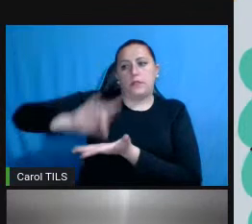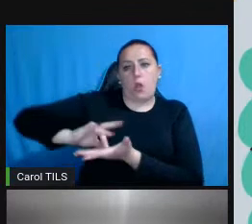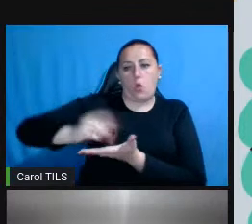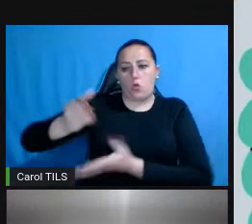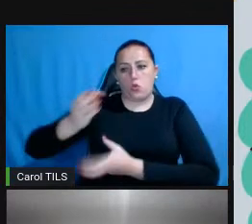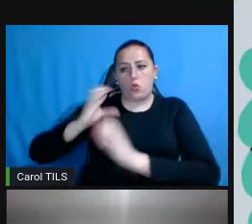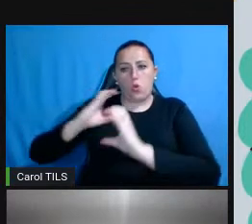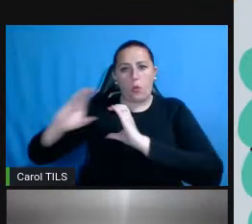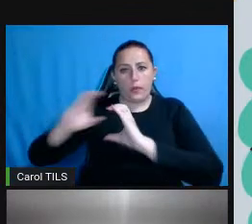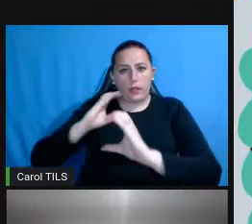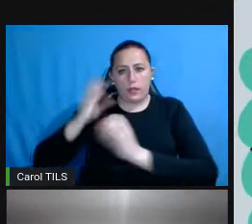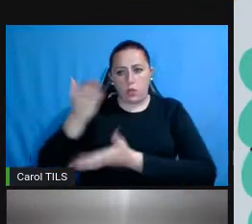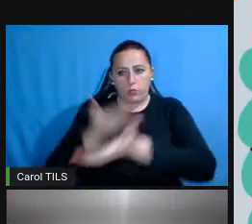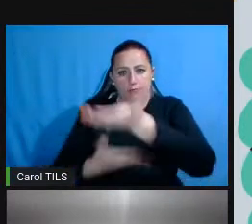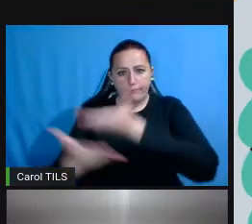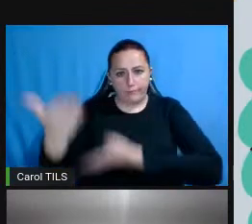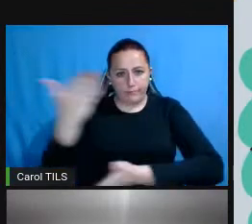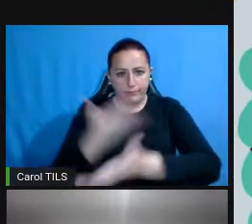comunicação.